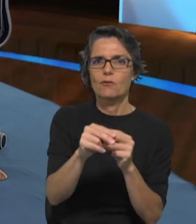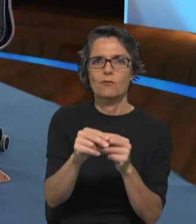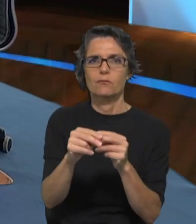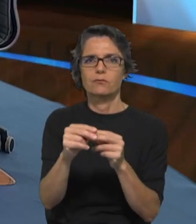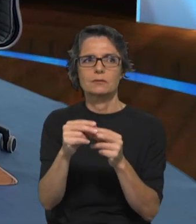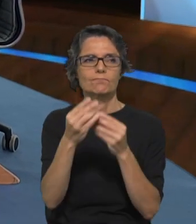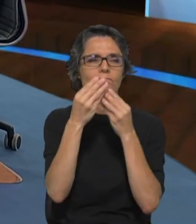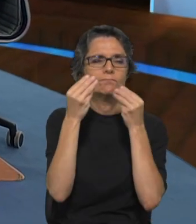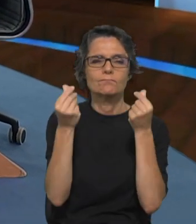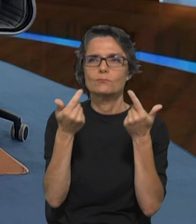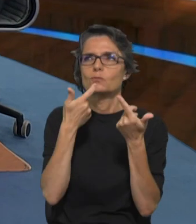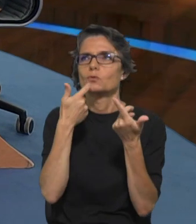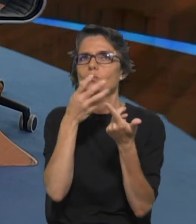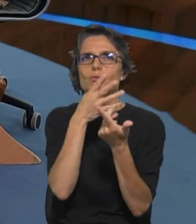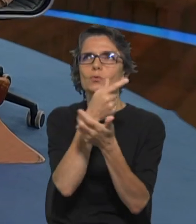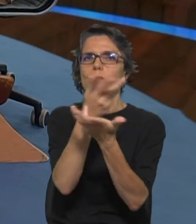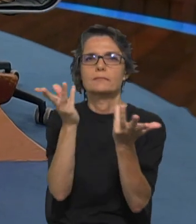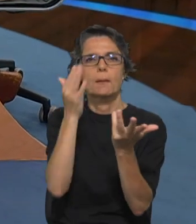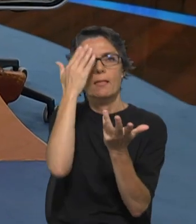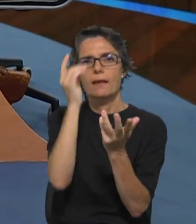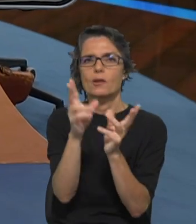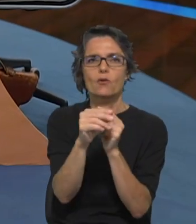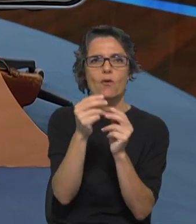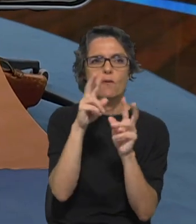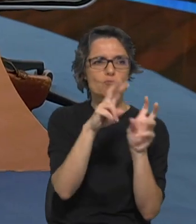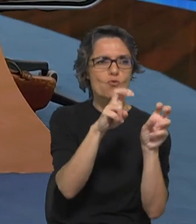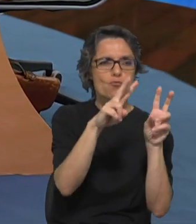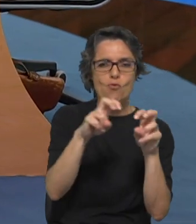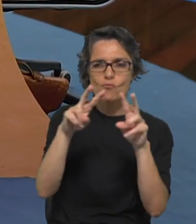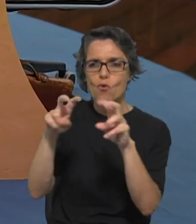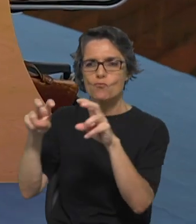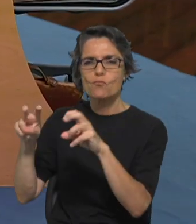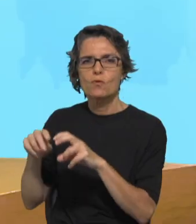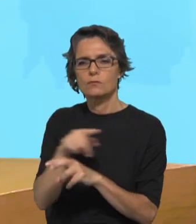cheiros, com novas cores, com novas mentalidades, com novas religiões,